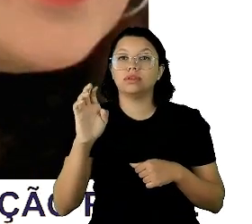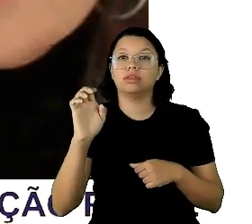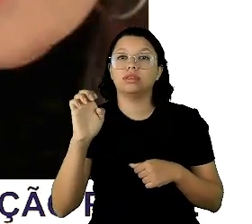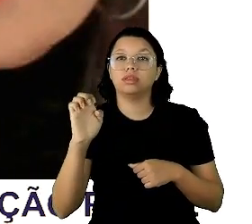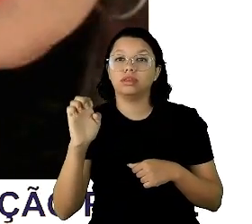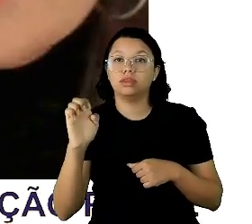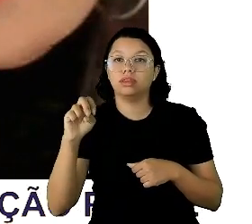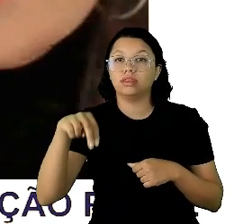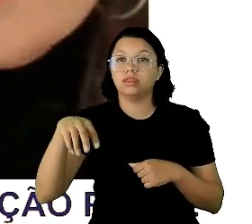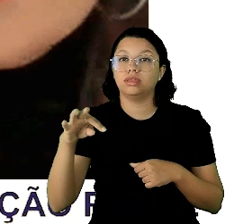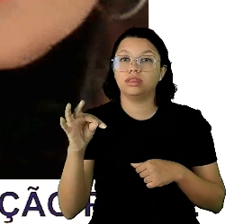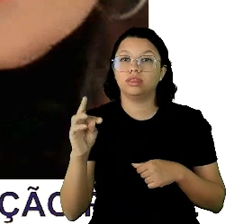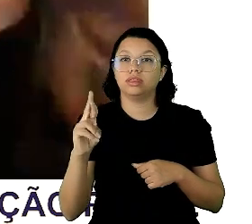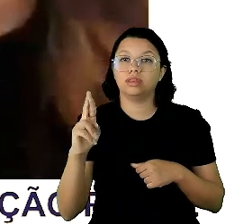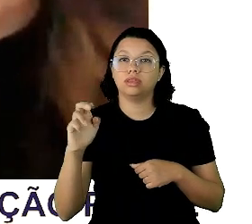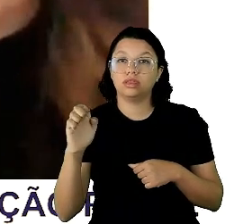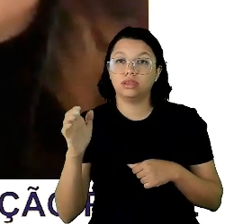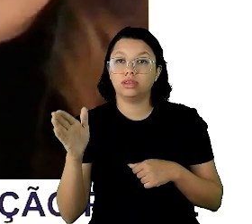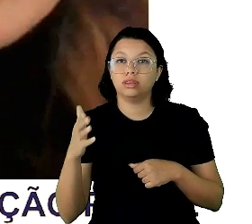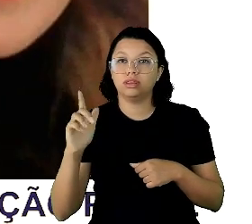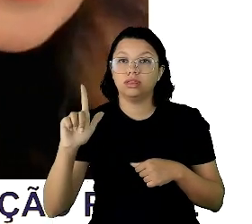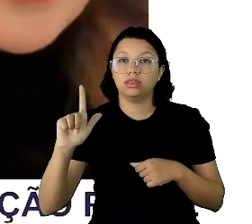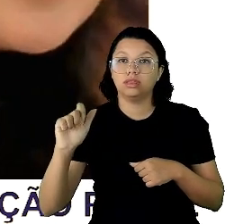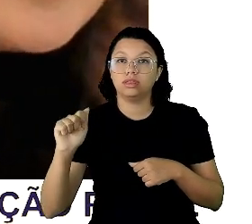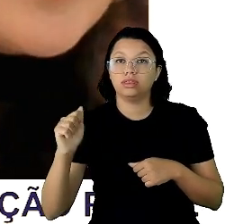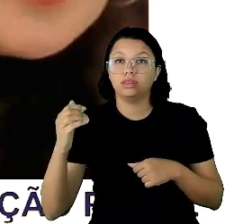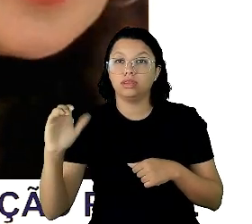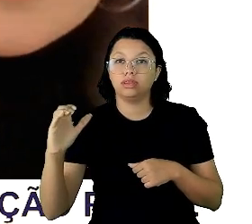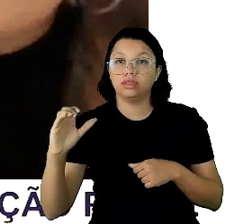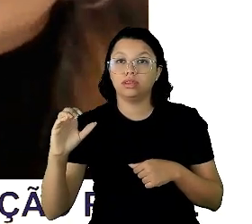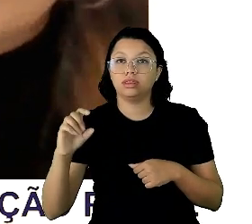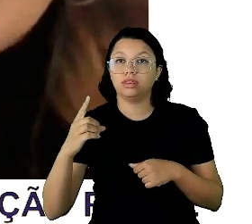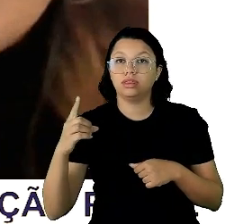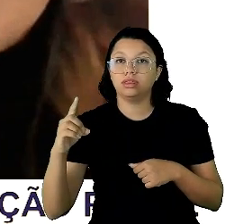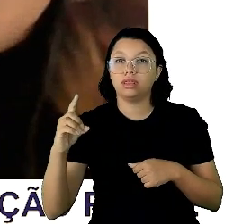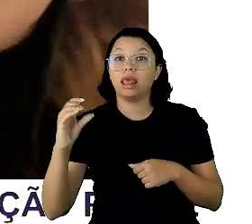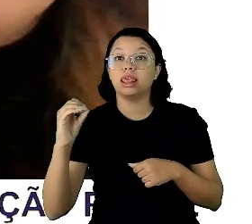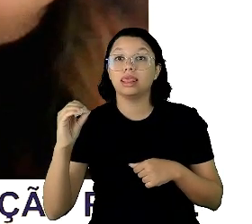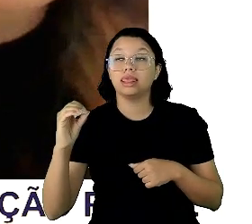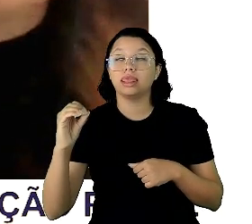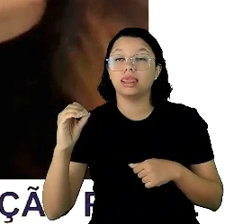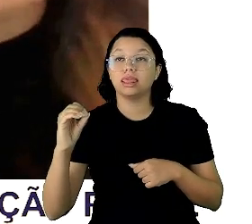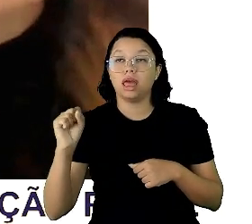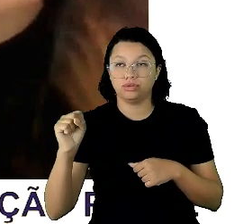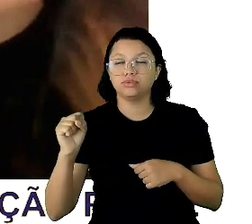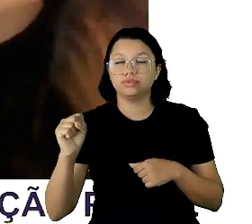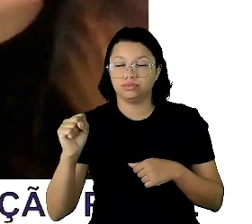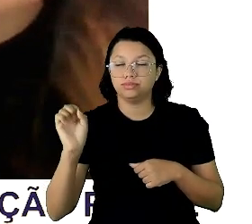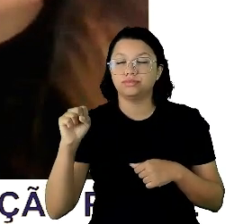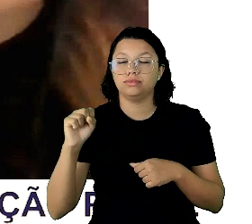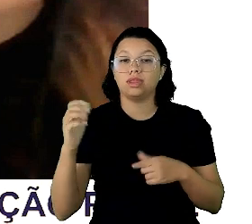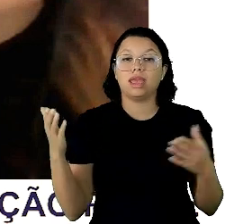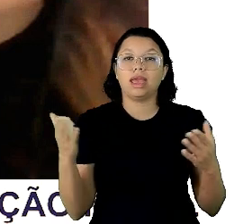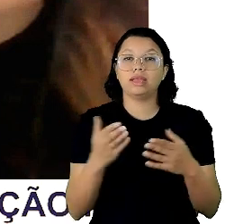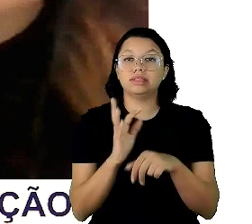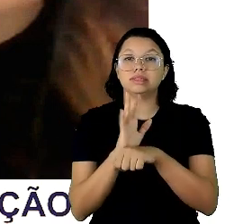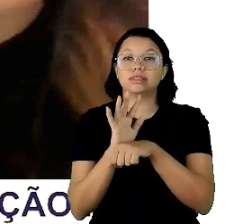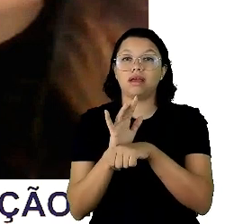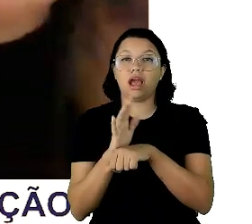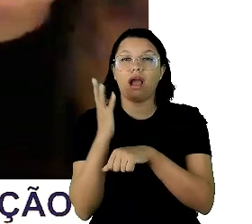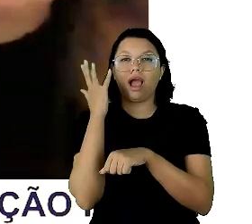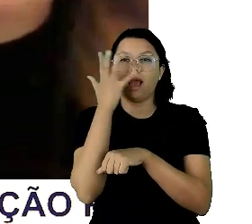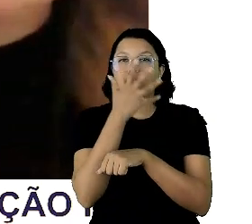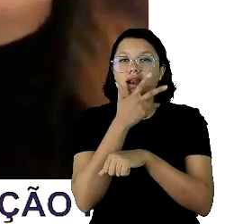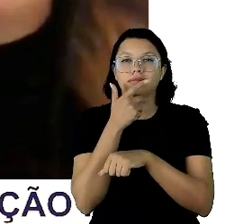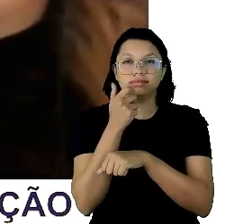que é o desejo de uma mulher trans pela maternidade. Nossa, esse filme é belíssimo. Eu acho que,